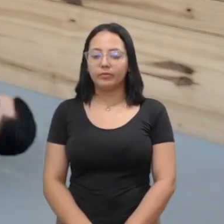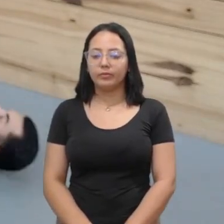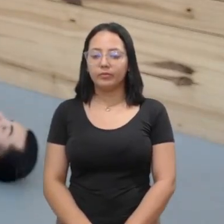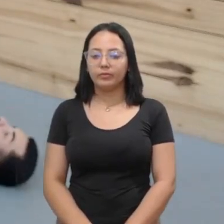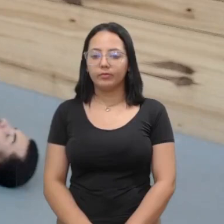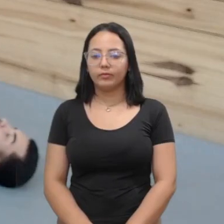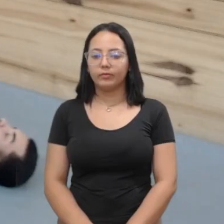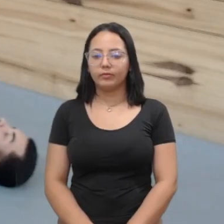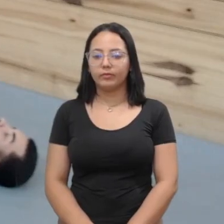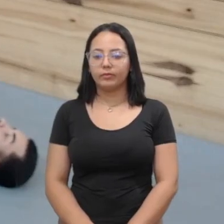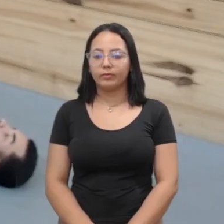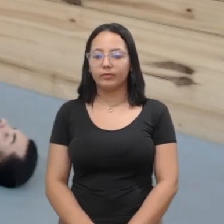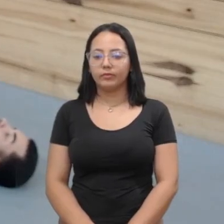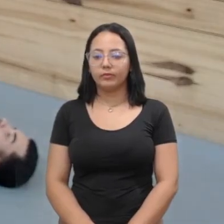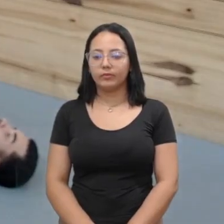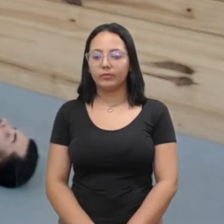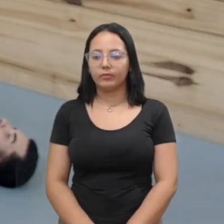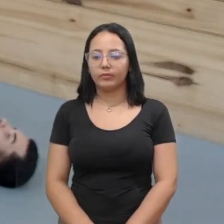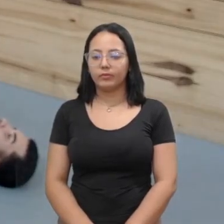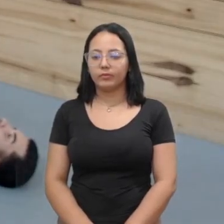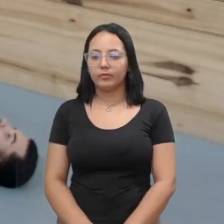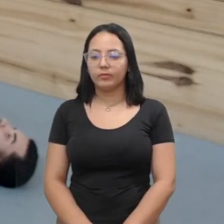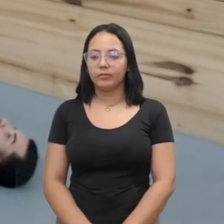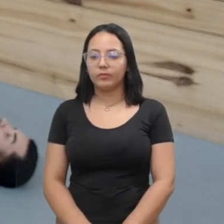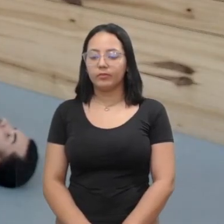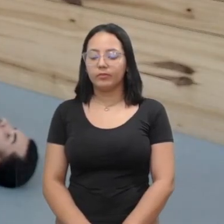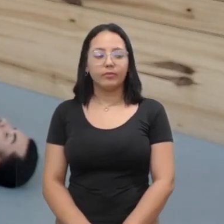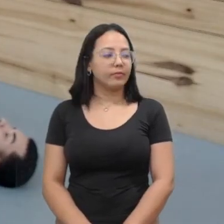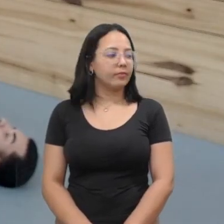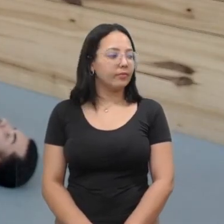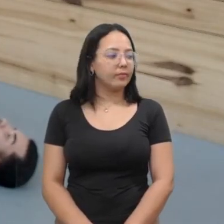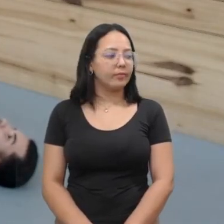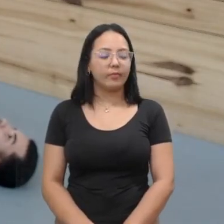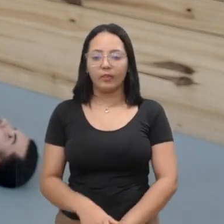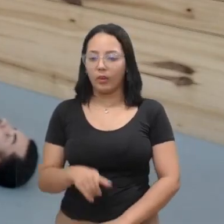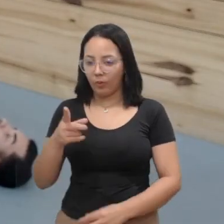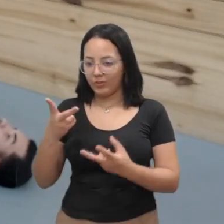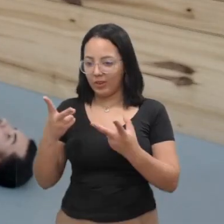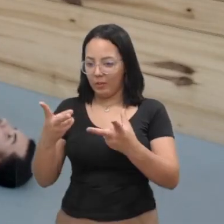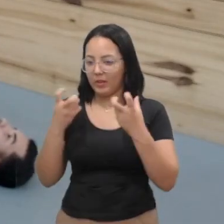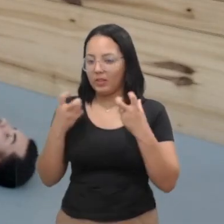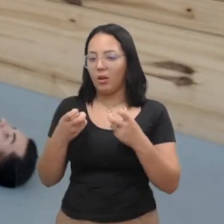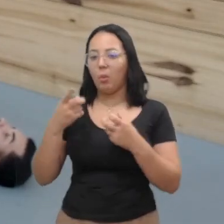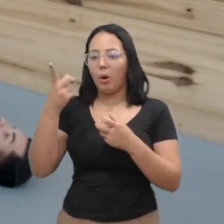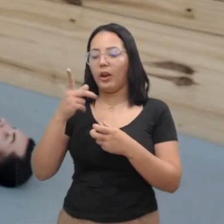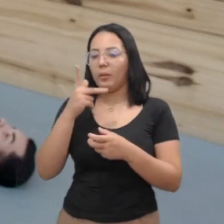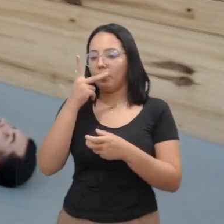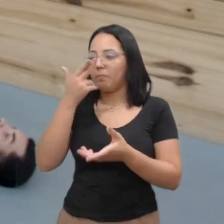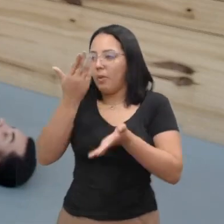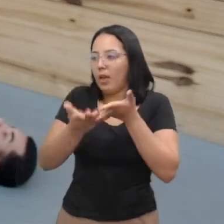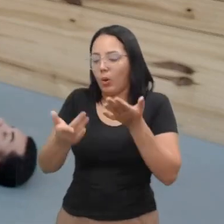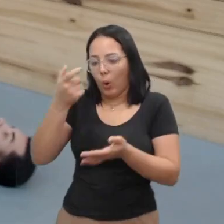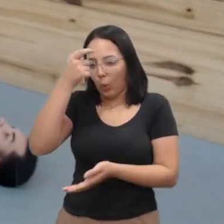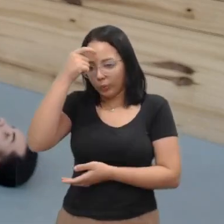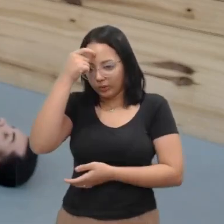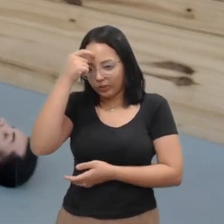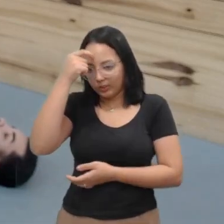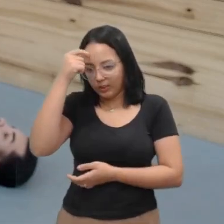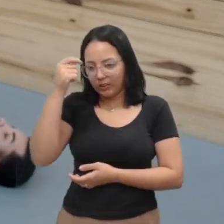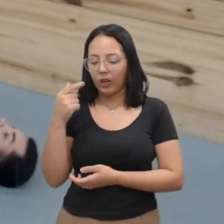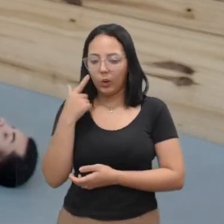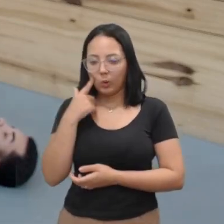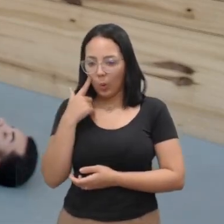E aí, essa vítima, você está vendo, ela está desacordada, tá? Mas aí eu vou